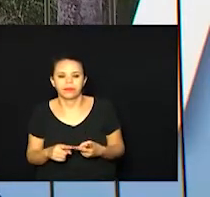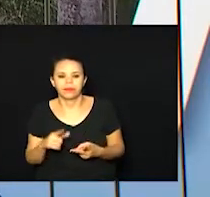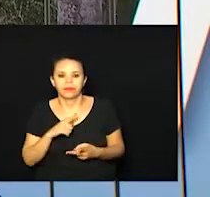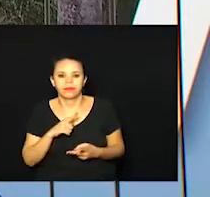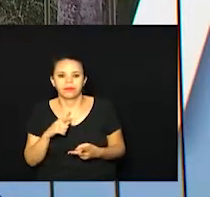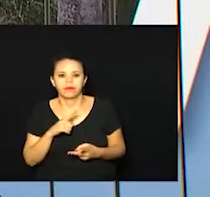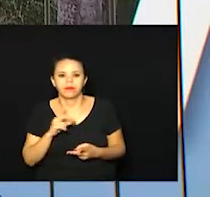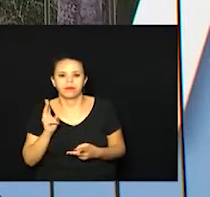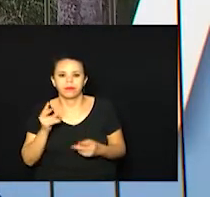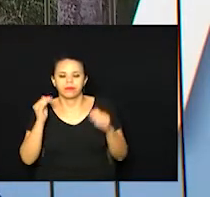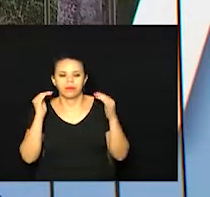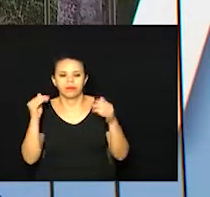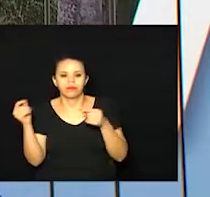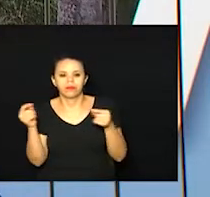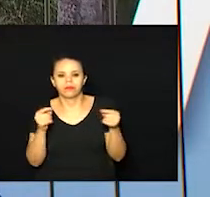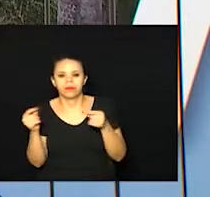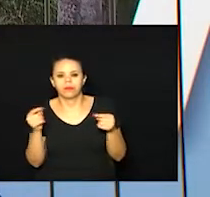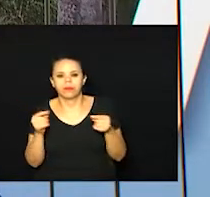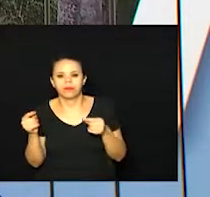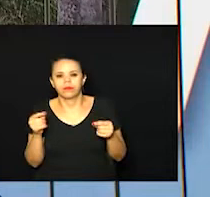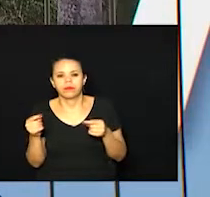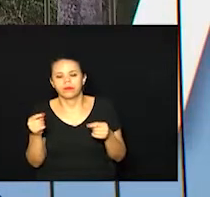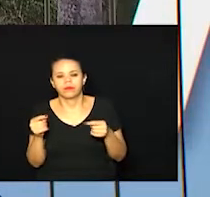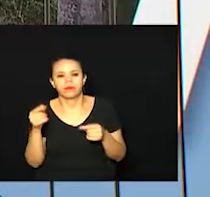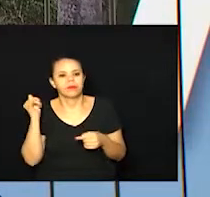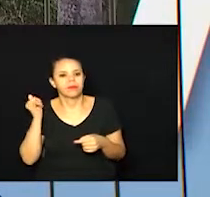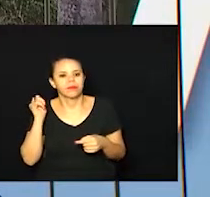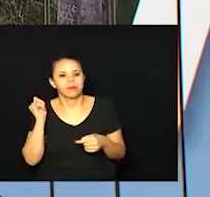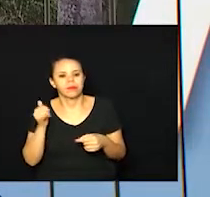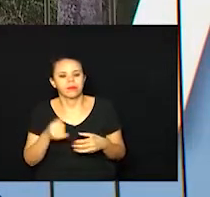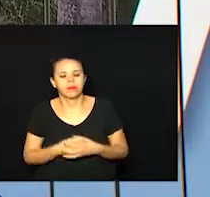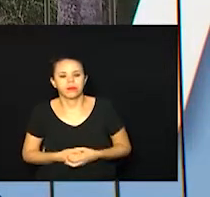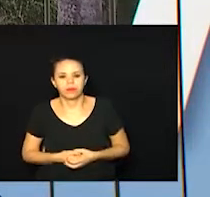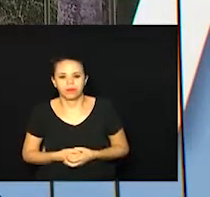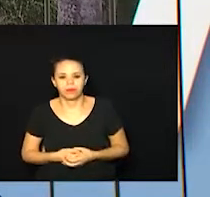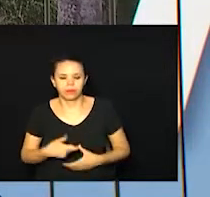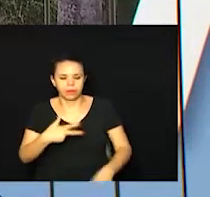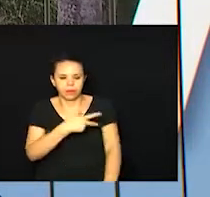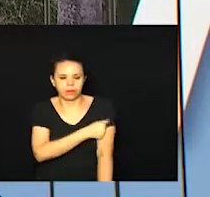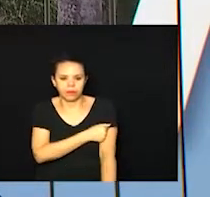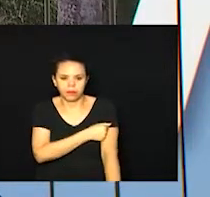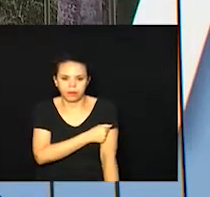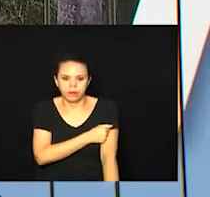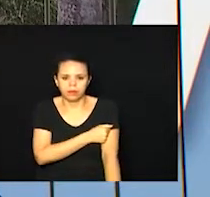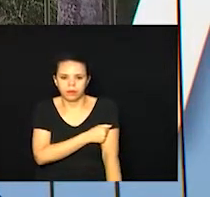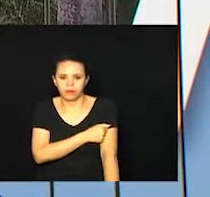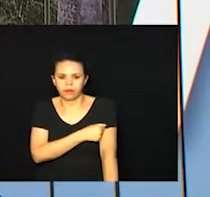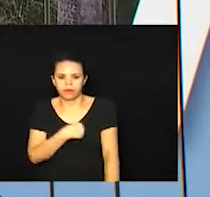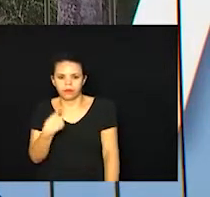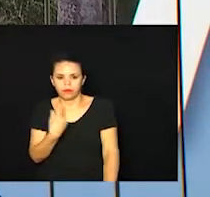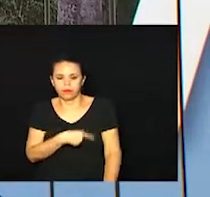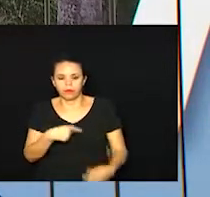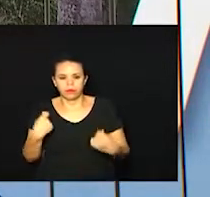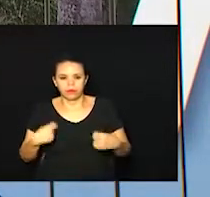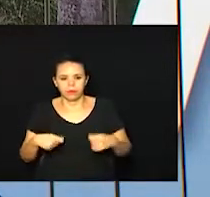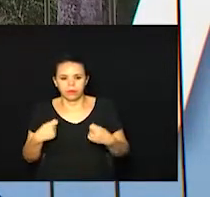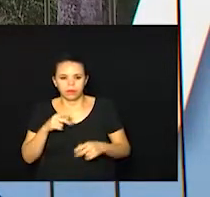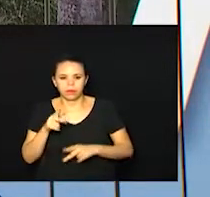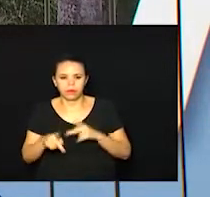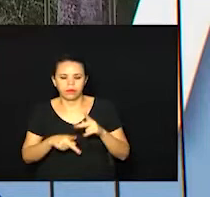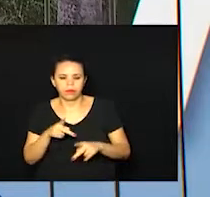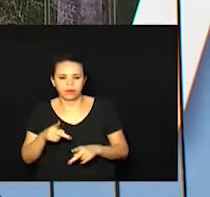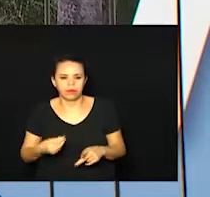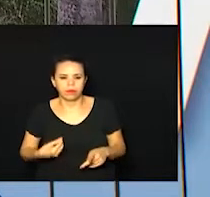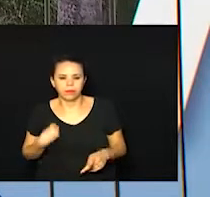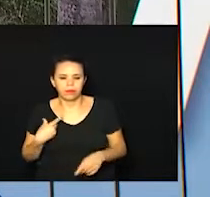que seguir disputando essa narrativa da vacinação. Nós precisamos que as pessoas